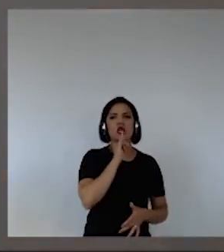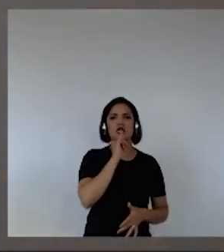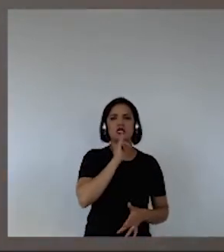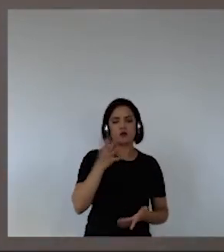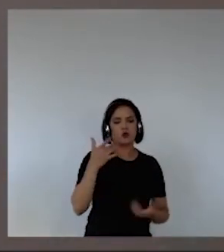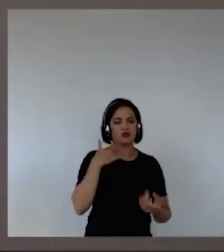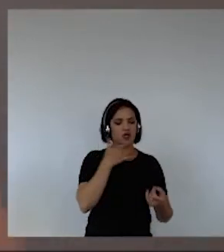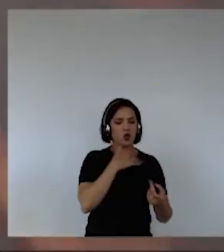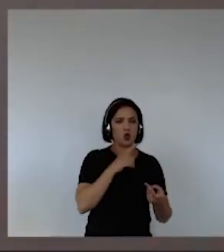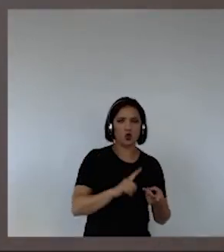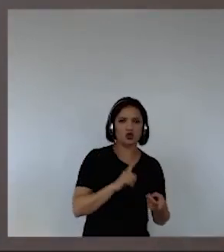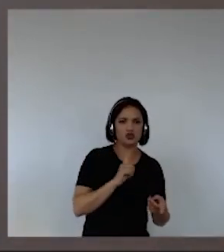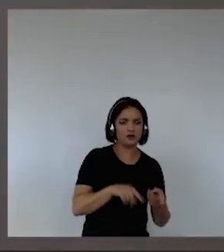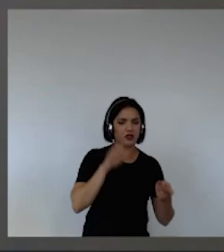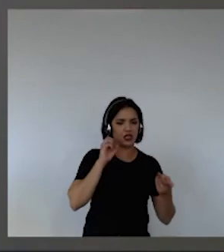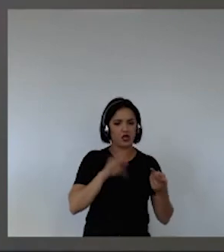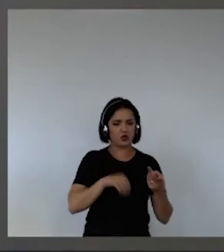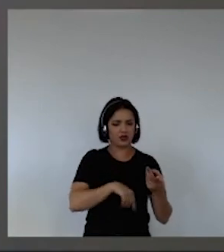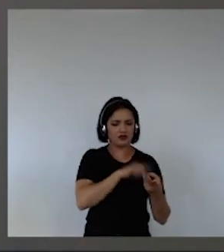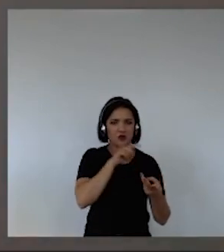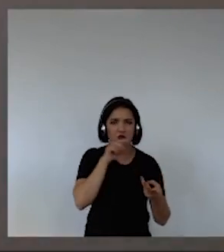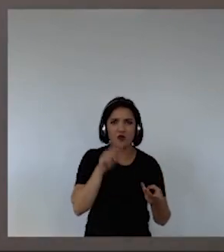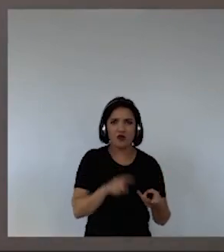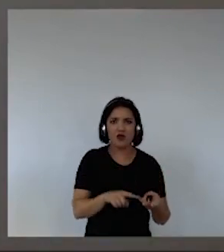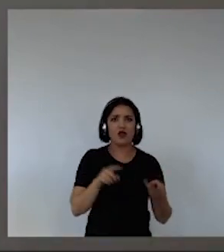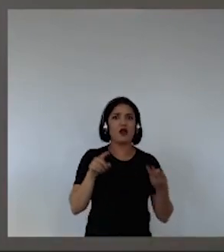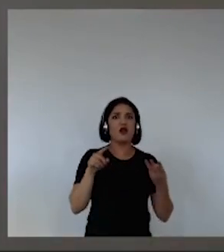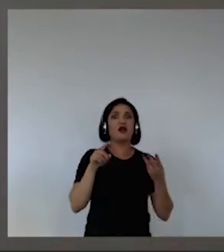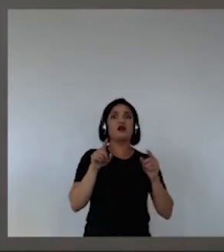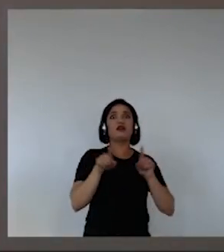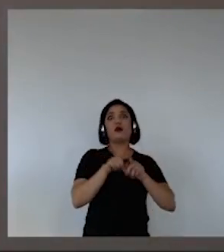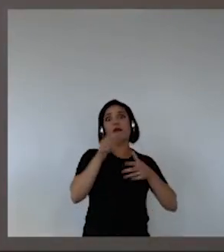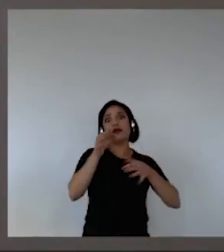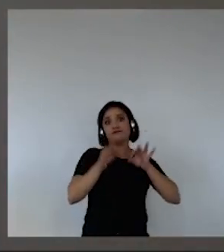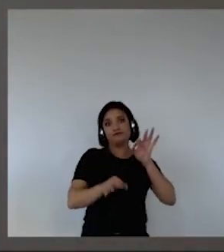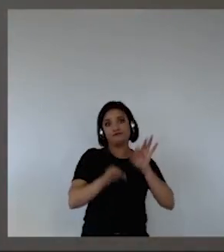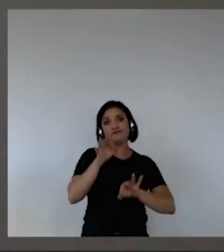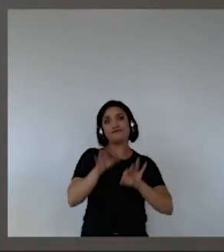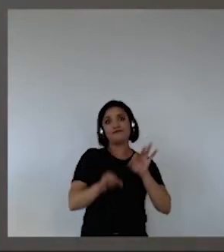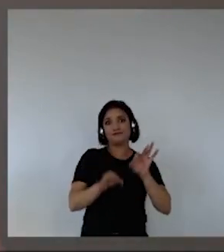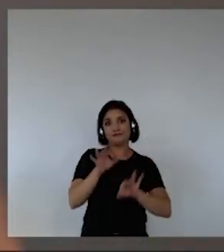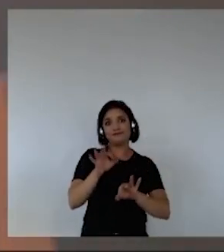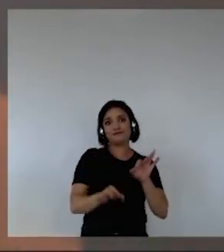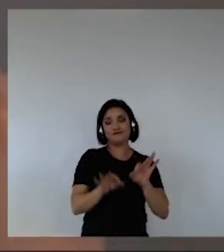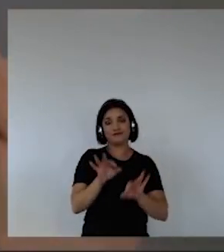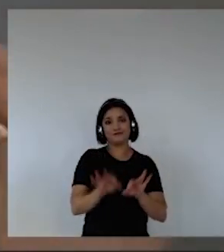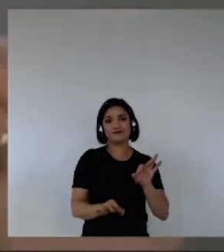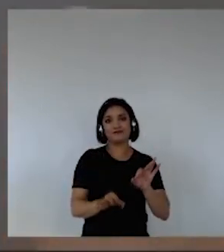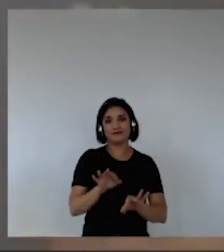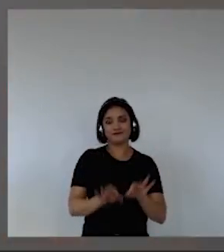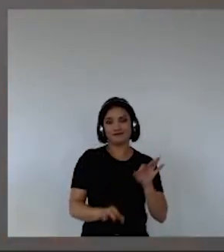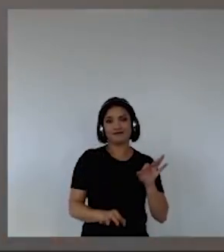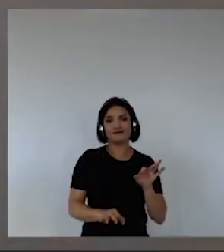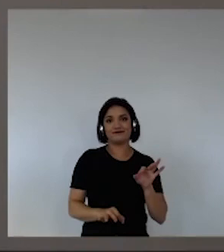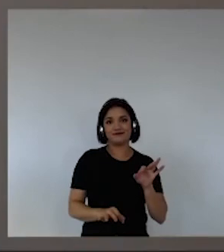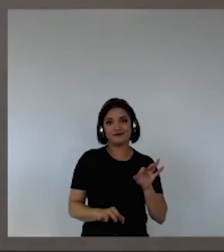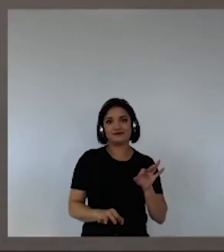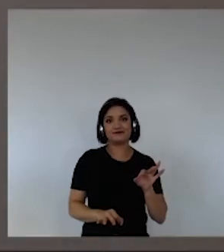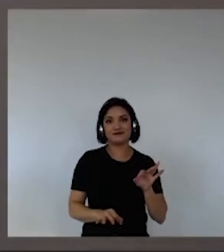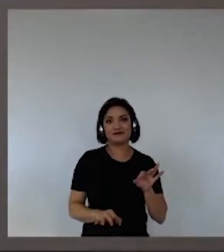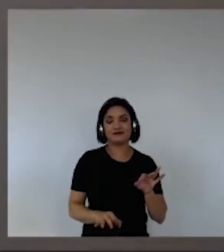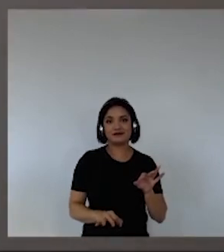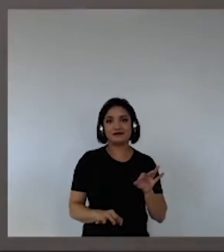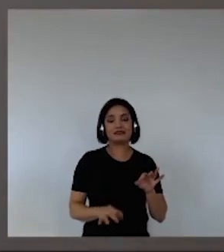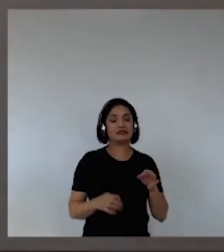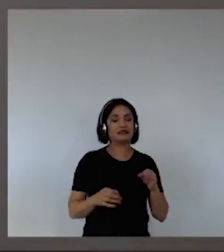na saúde, na educação e por que não dizer, e talvez, no local em que ela